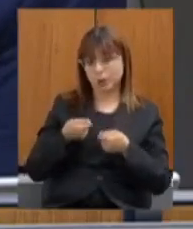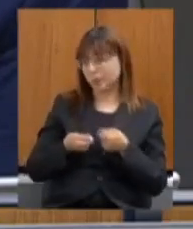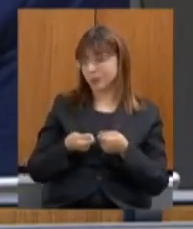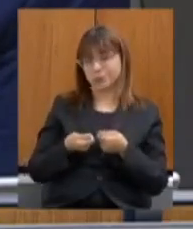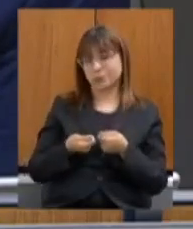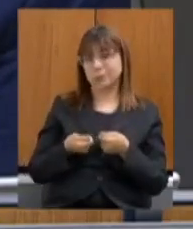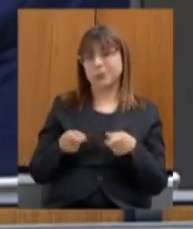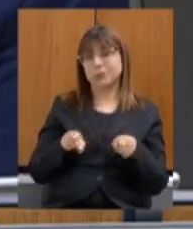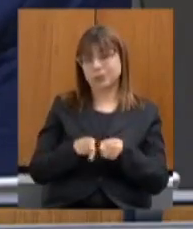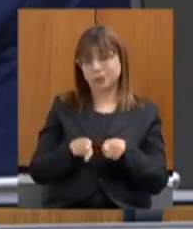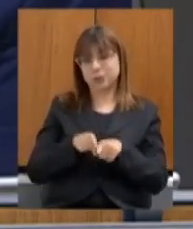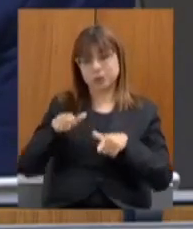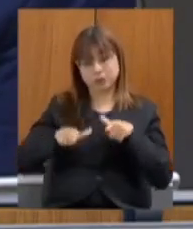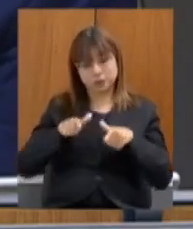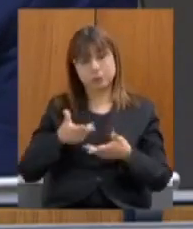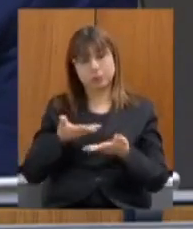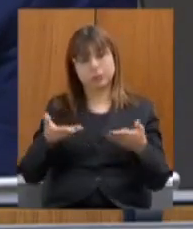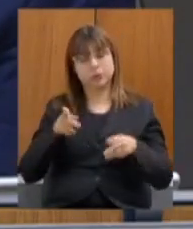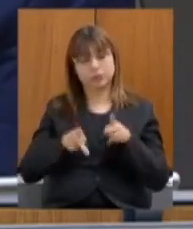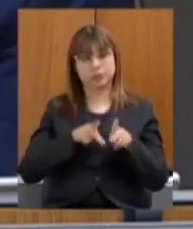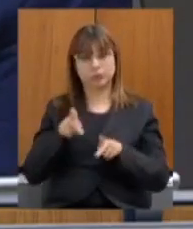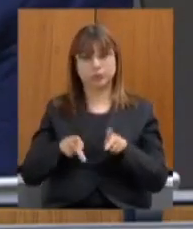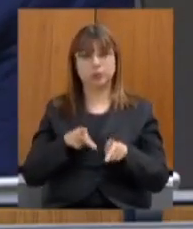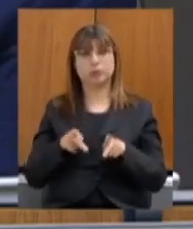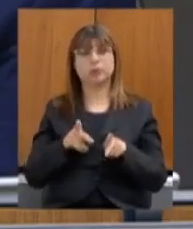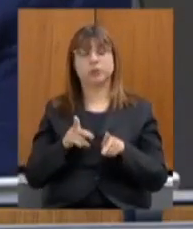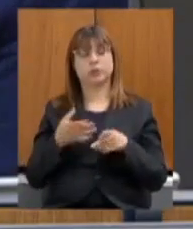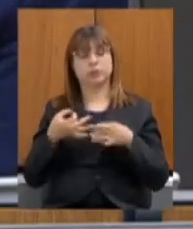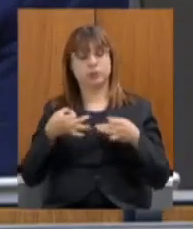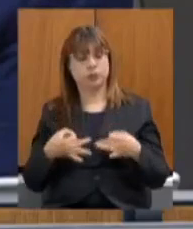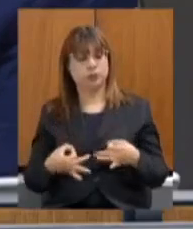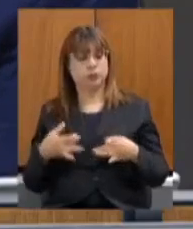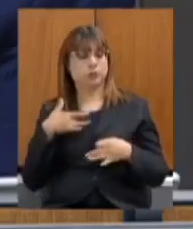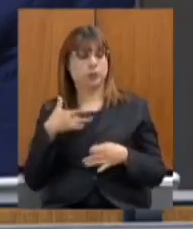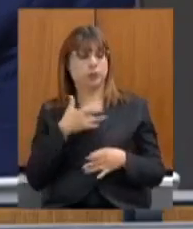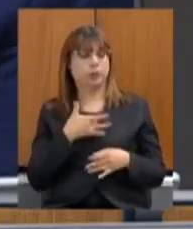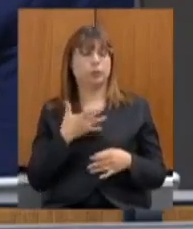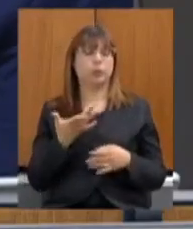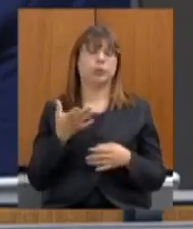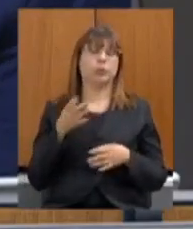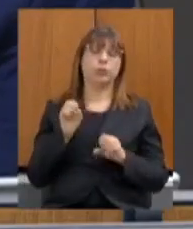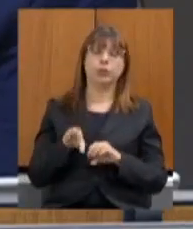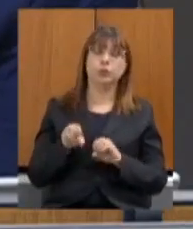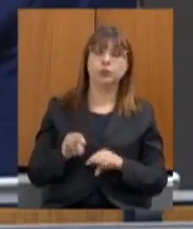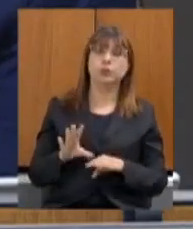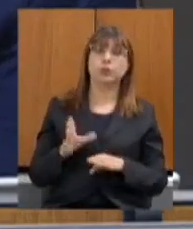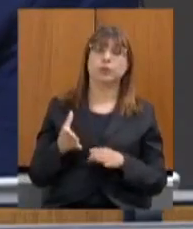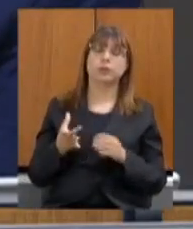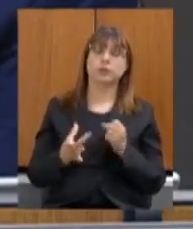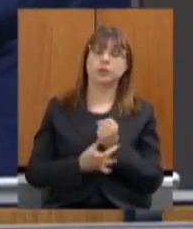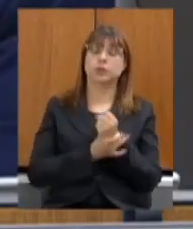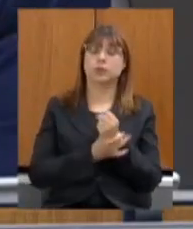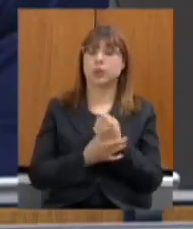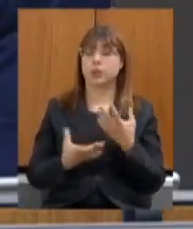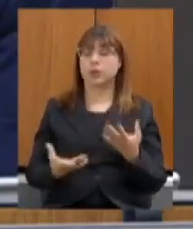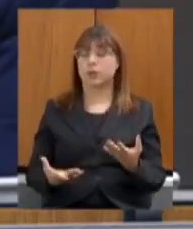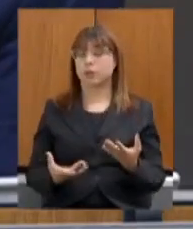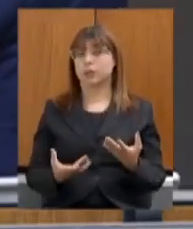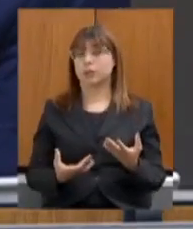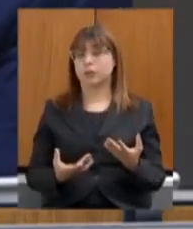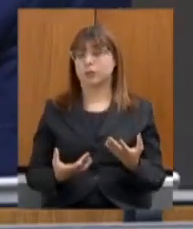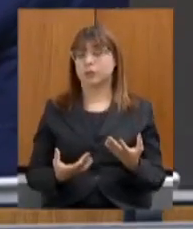governo é feito para prestar serviços à população, dignidade, saúde, educação, segurança. Então, naturalmente,